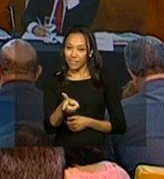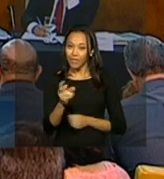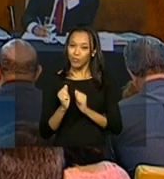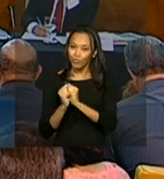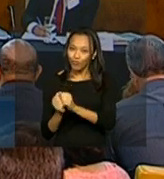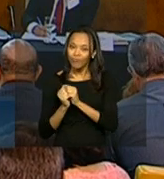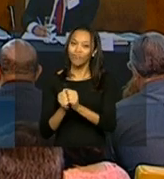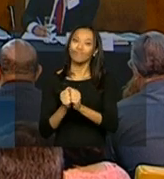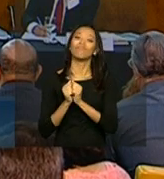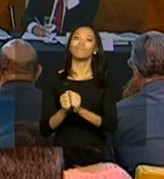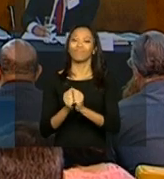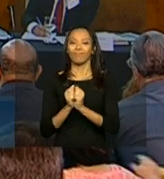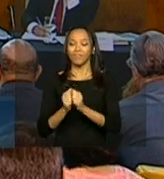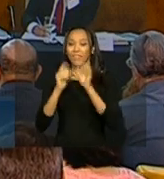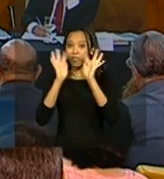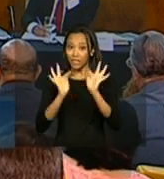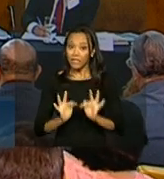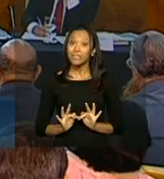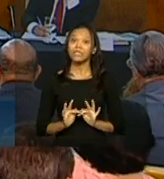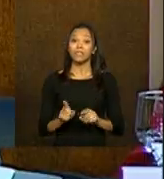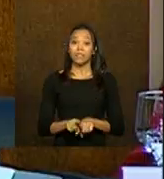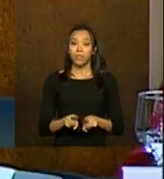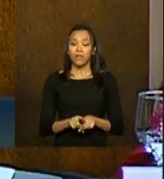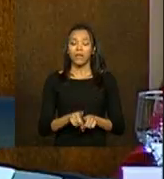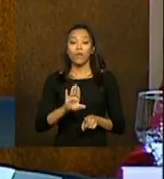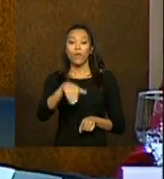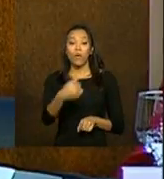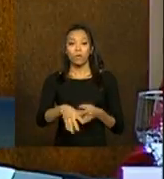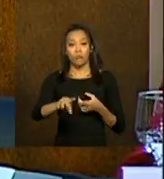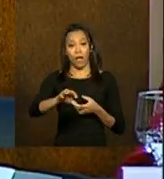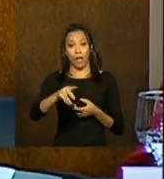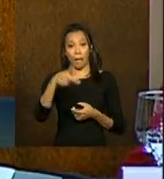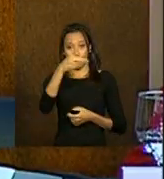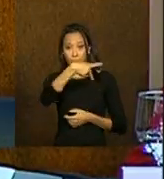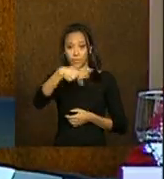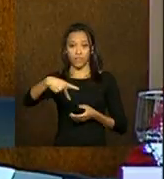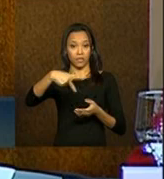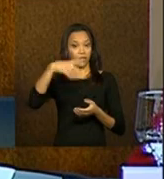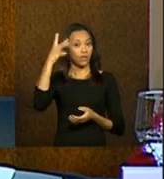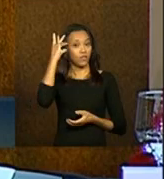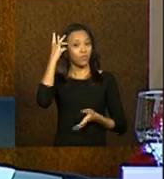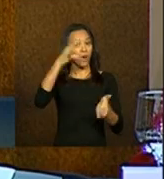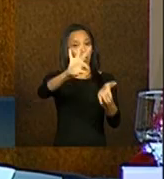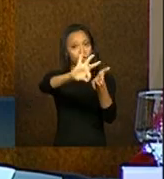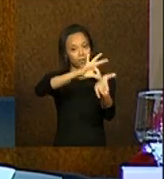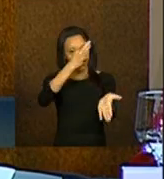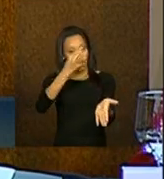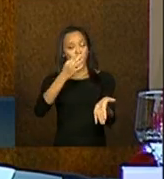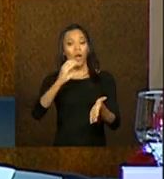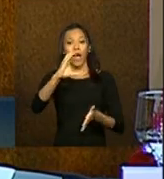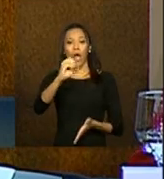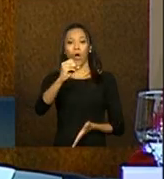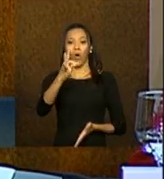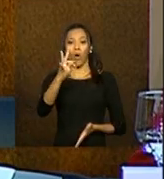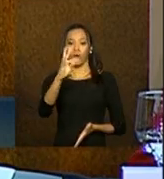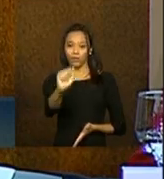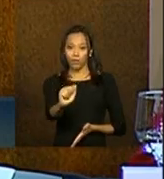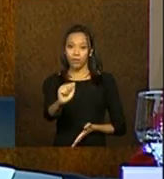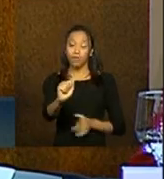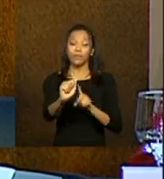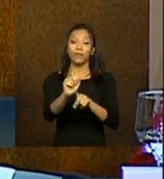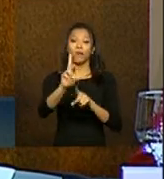lixo, né? muito felizes quando a presidenta sancionou a lei de cotas raciais no serviço público, reservando à